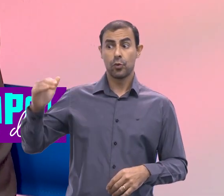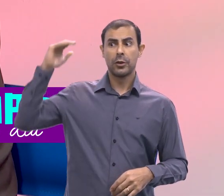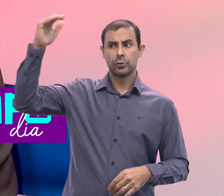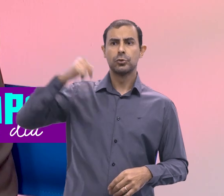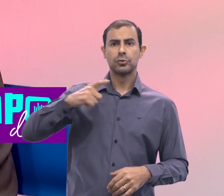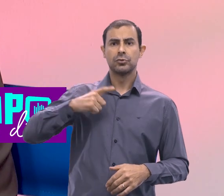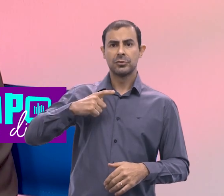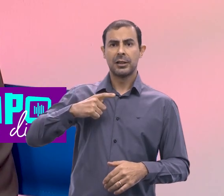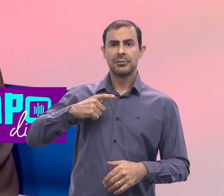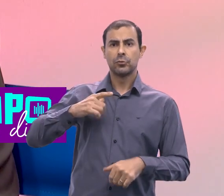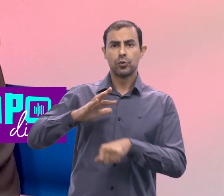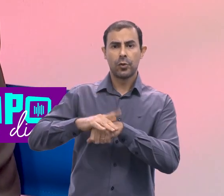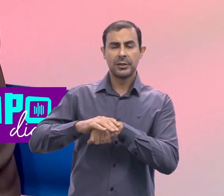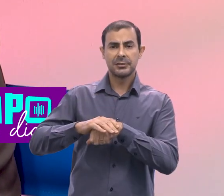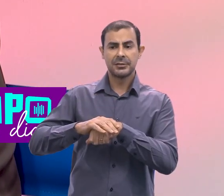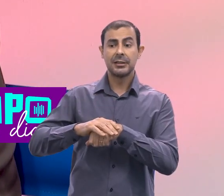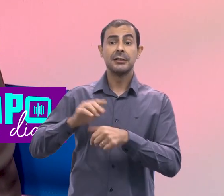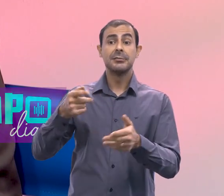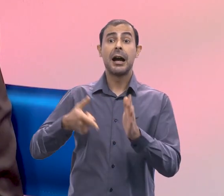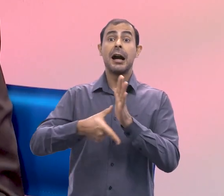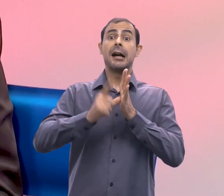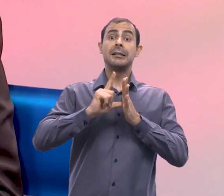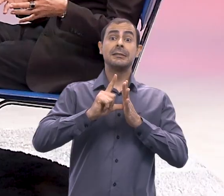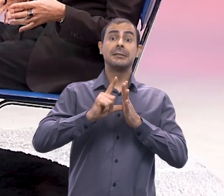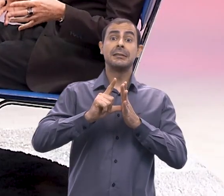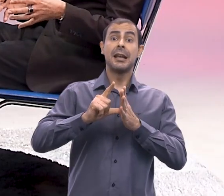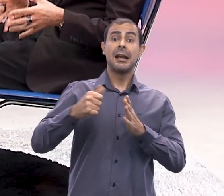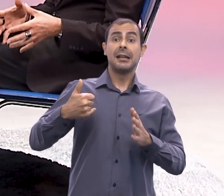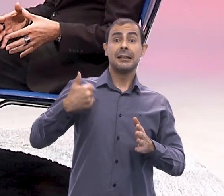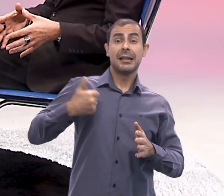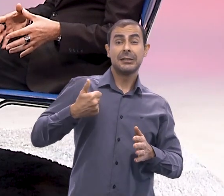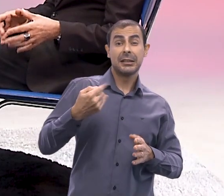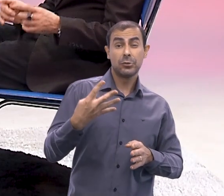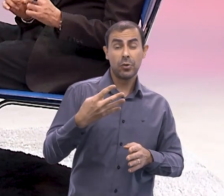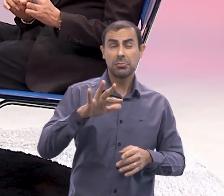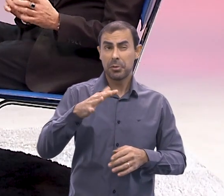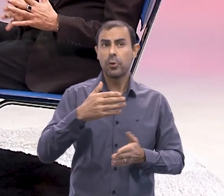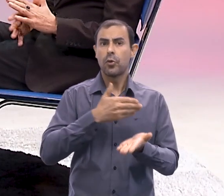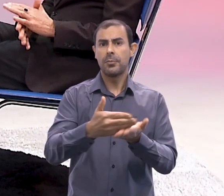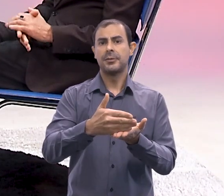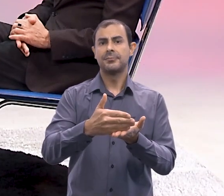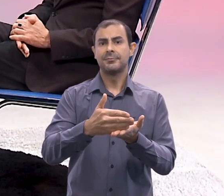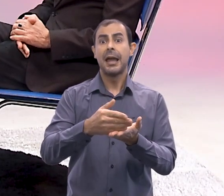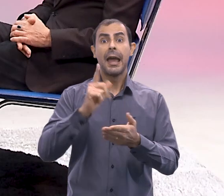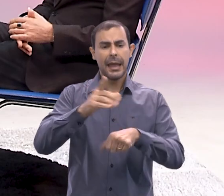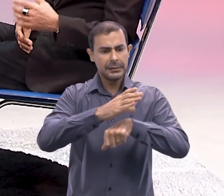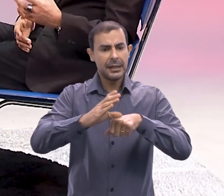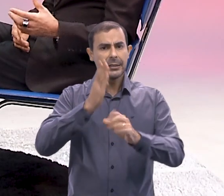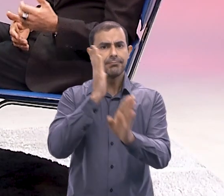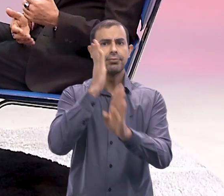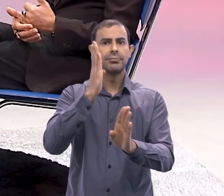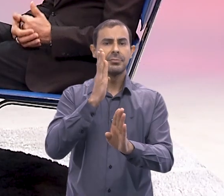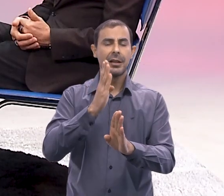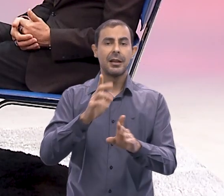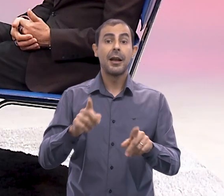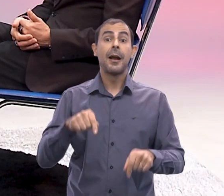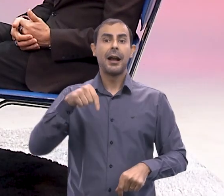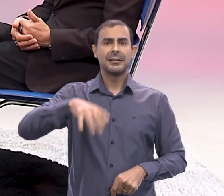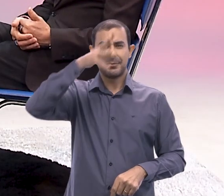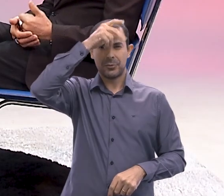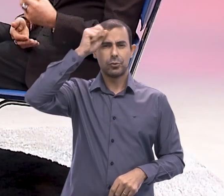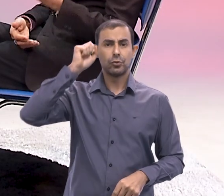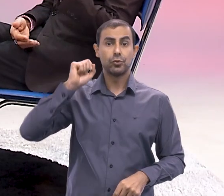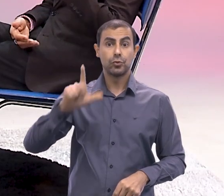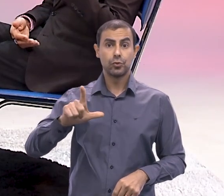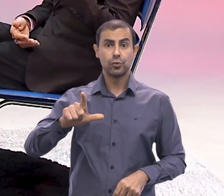inicia antes dos 14 anos, depois dos 14 anos. Isso é dado científico. O que nós temos que entender é que, infelizmente, Mato Grosso